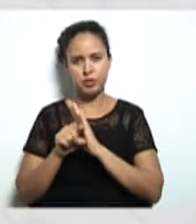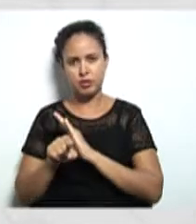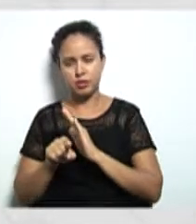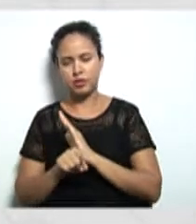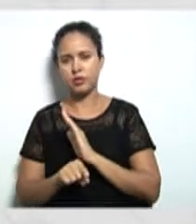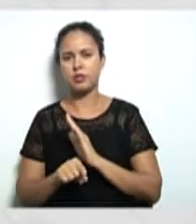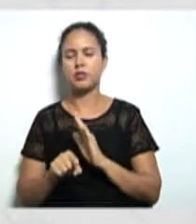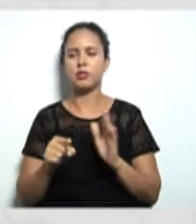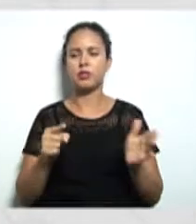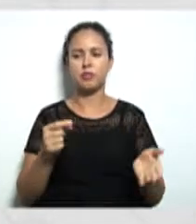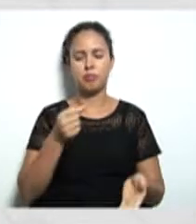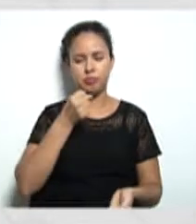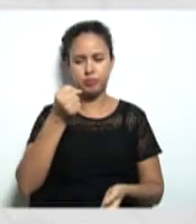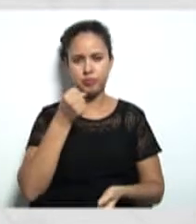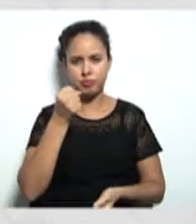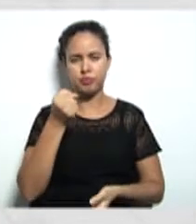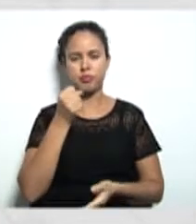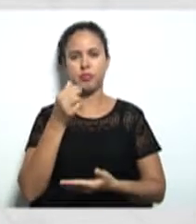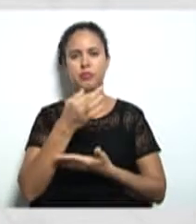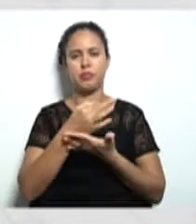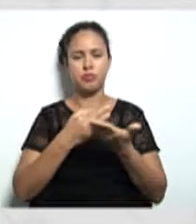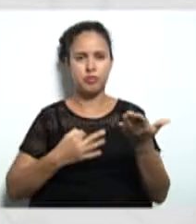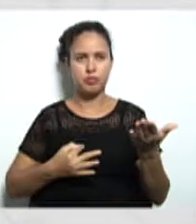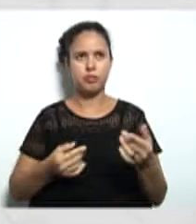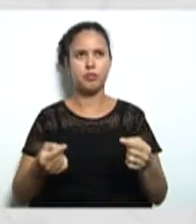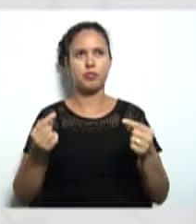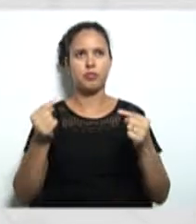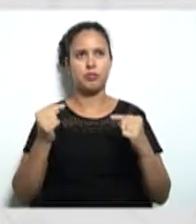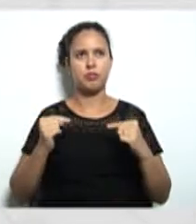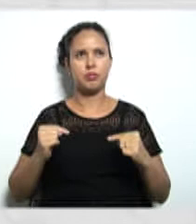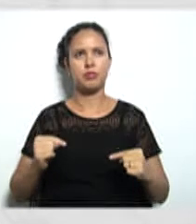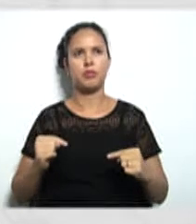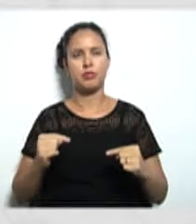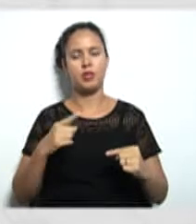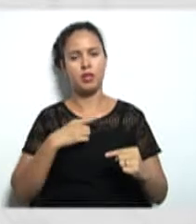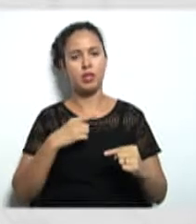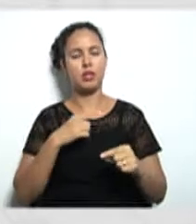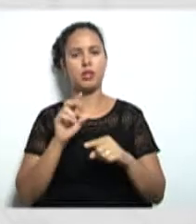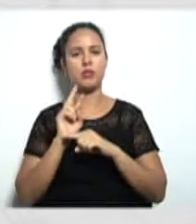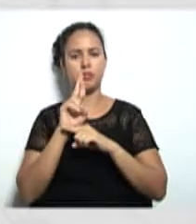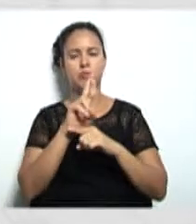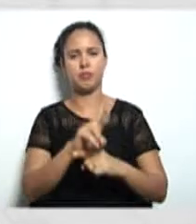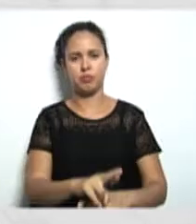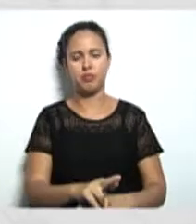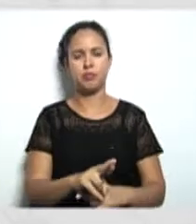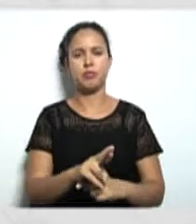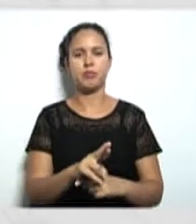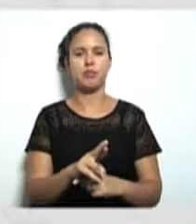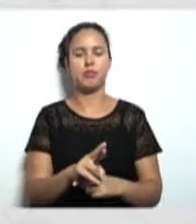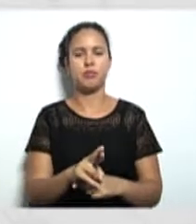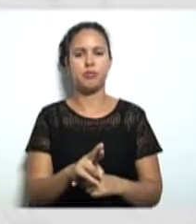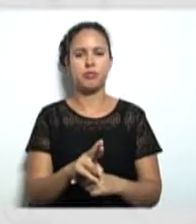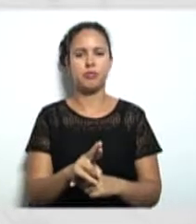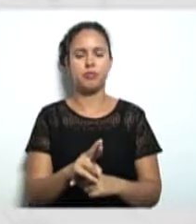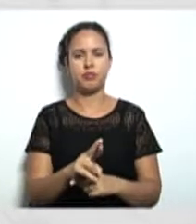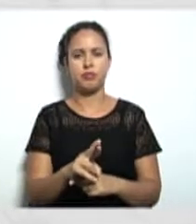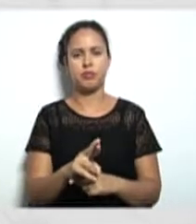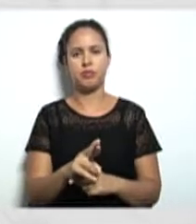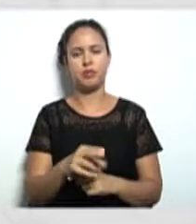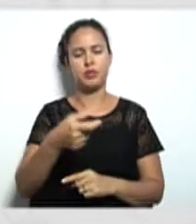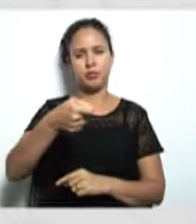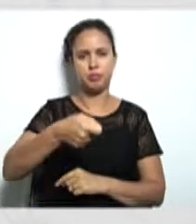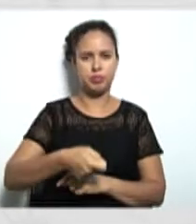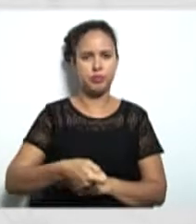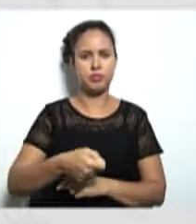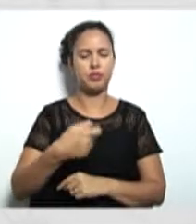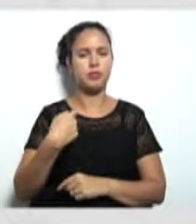formulário, entrevista. É metódica e gera resultados, ou seja, eu tenho,